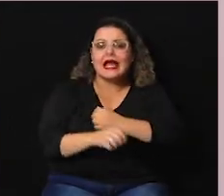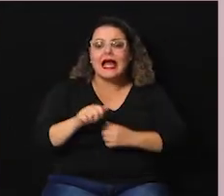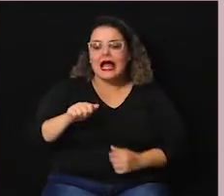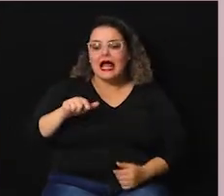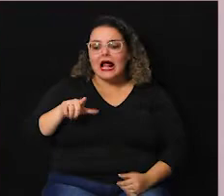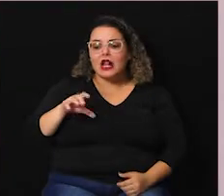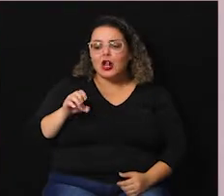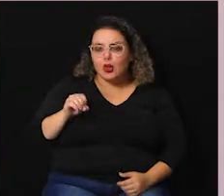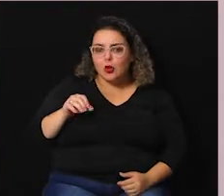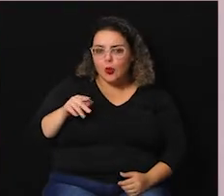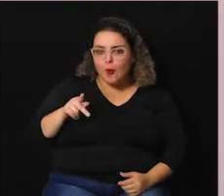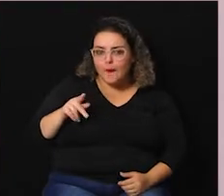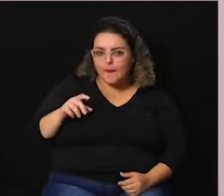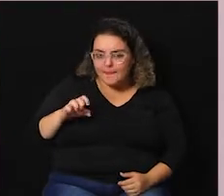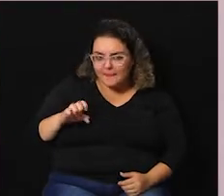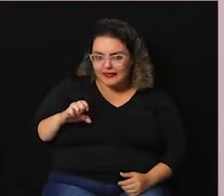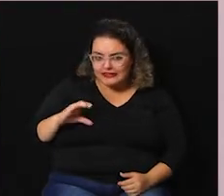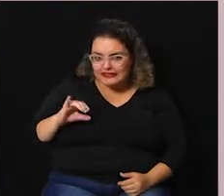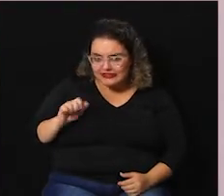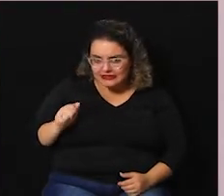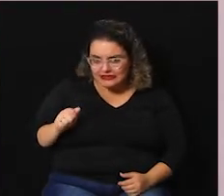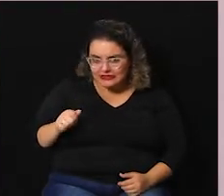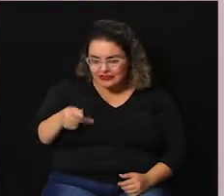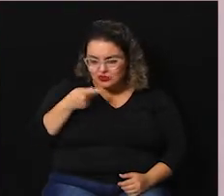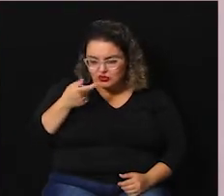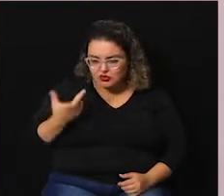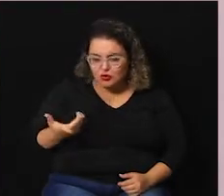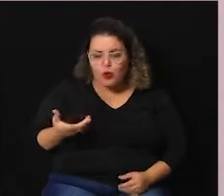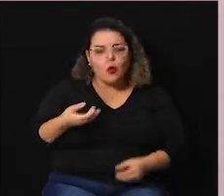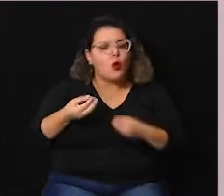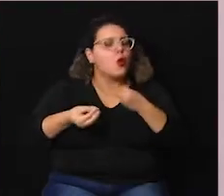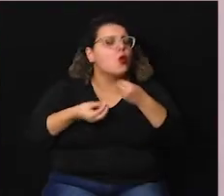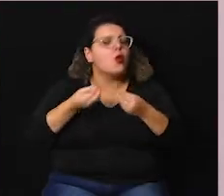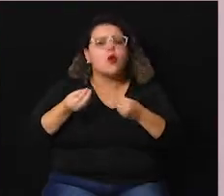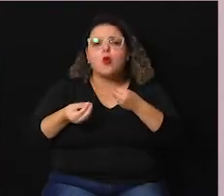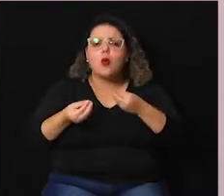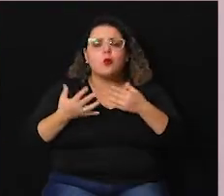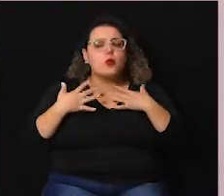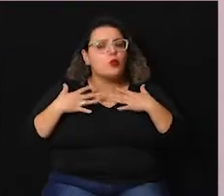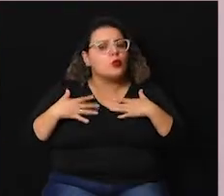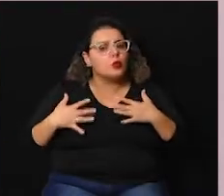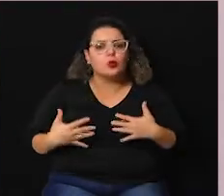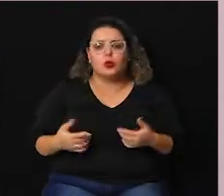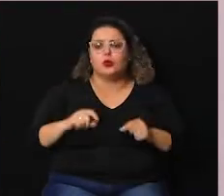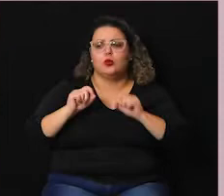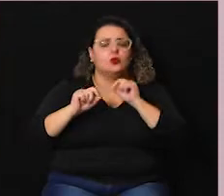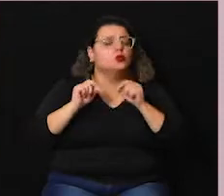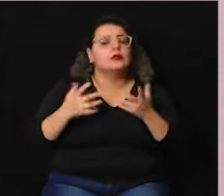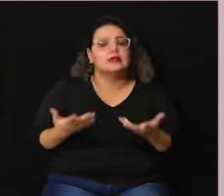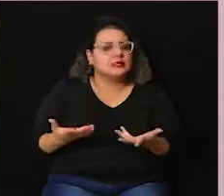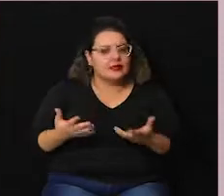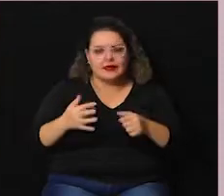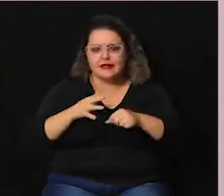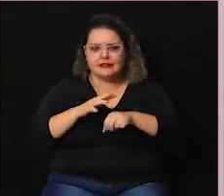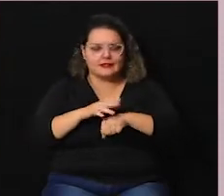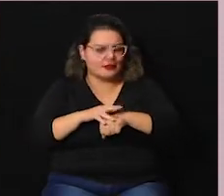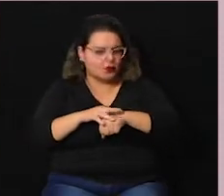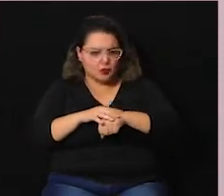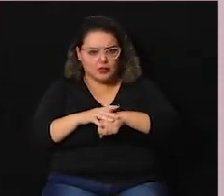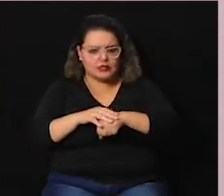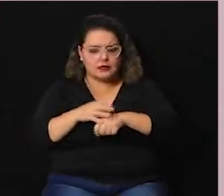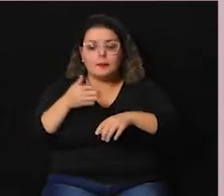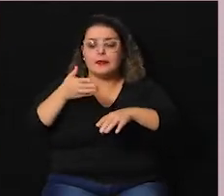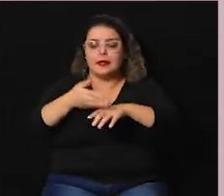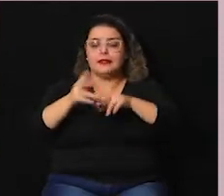alopecia, né, o nome assim que fala, ela atinge como essas partes do corpo? O que é, afinal, então, essa doença para a gente já